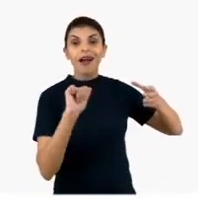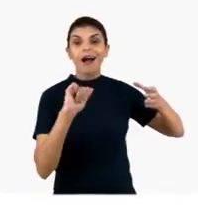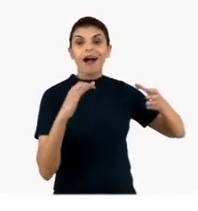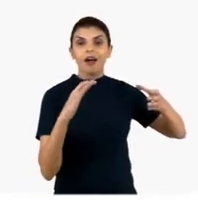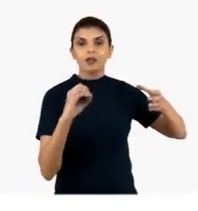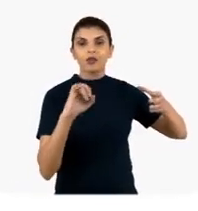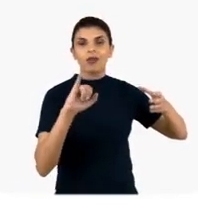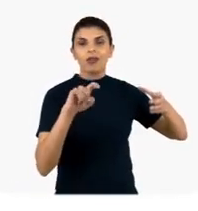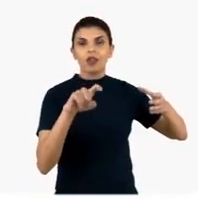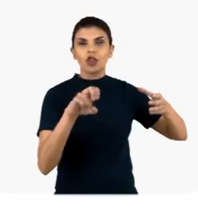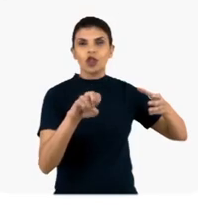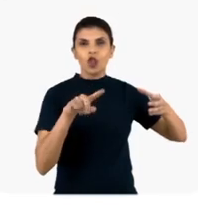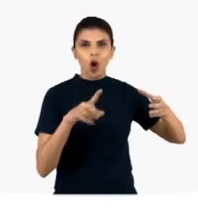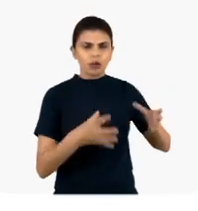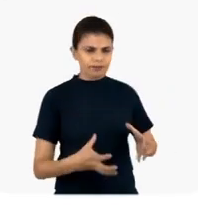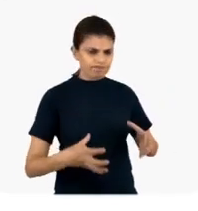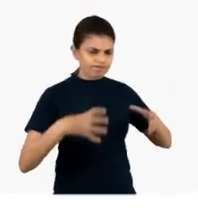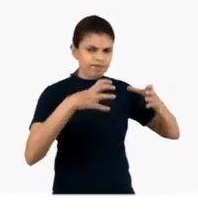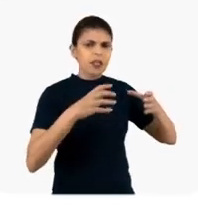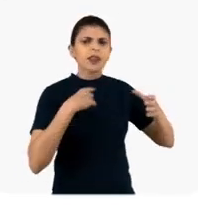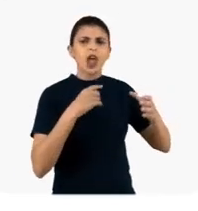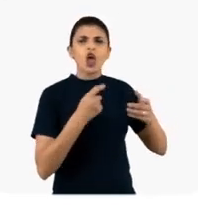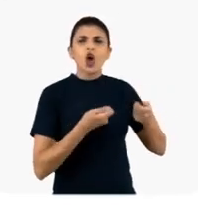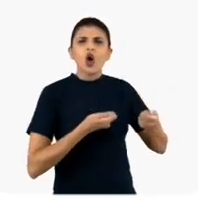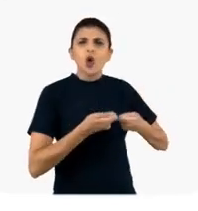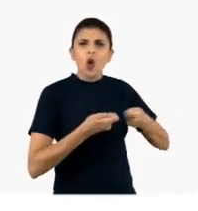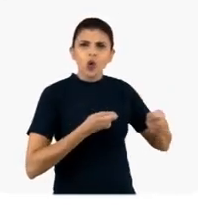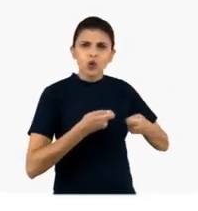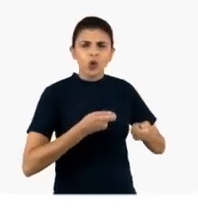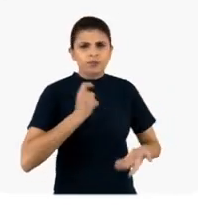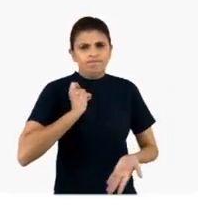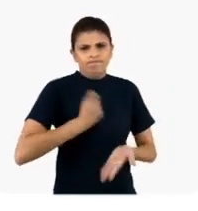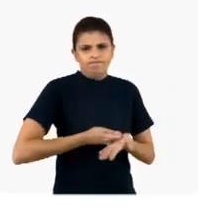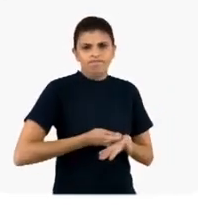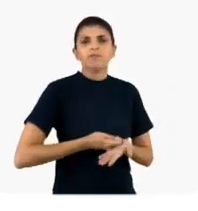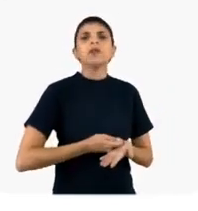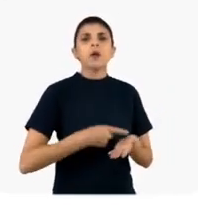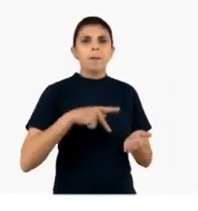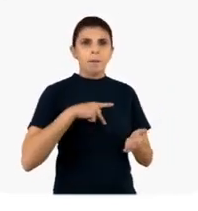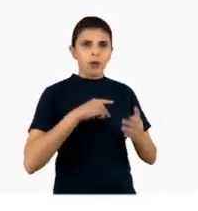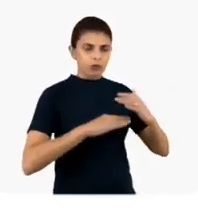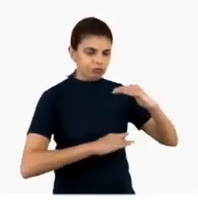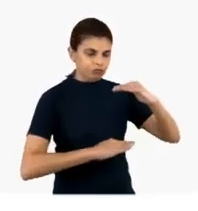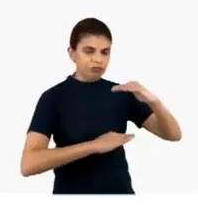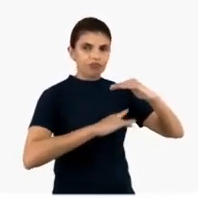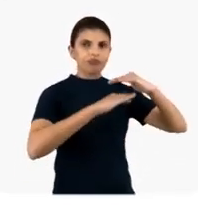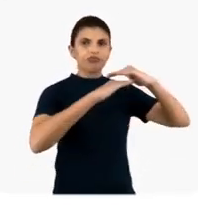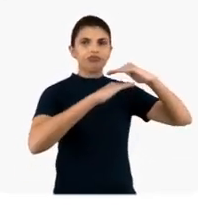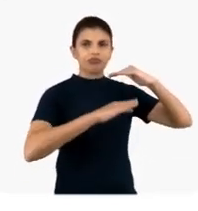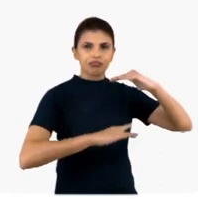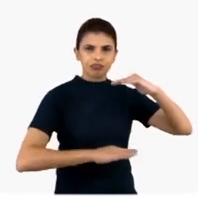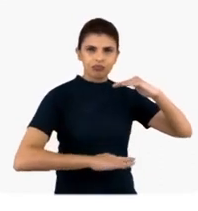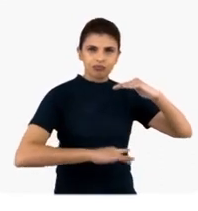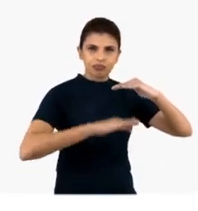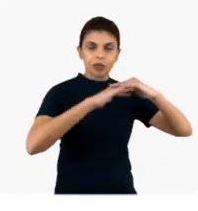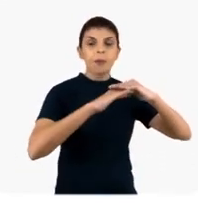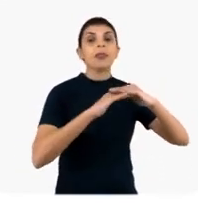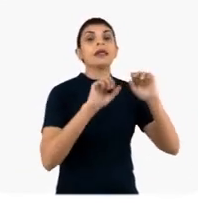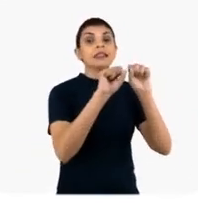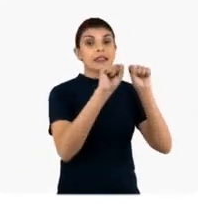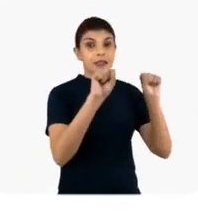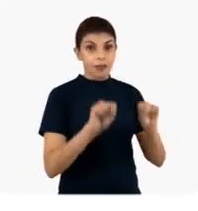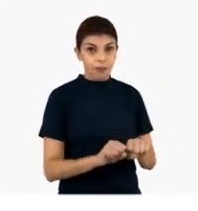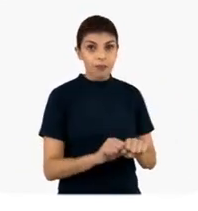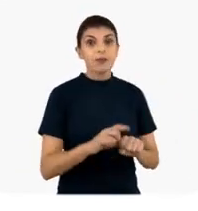que permite um controle muito, muito rígido das minhas condições. Cada um destes sistemas